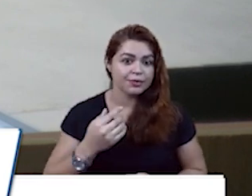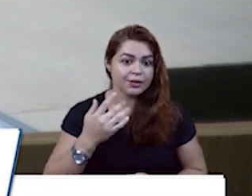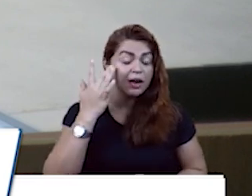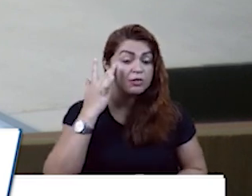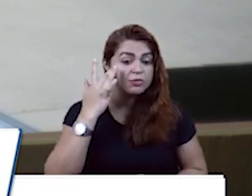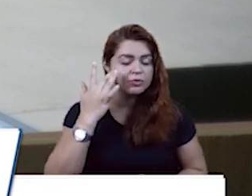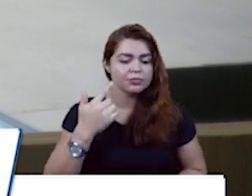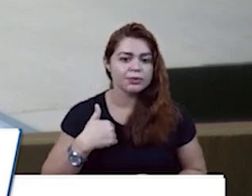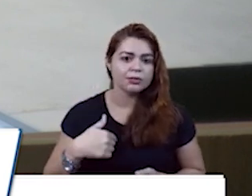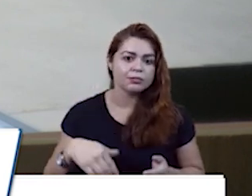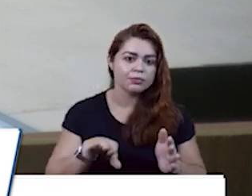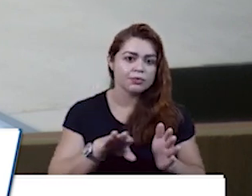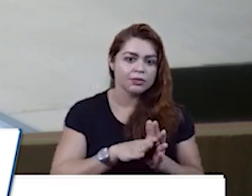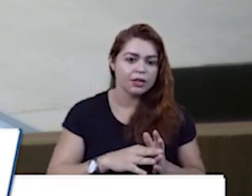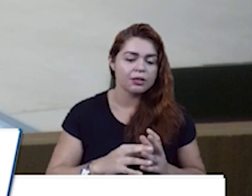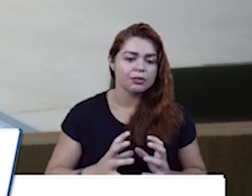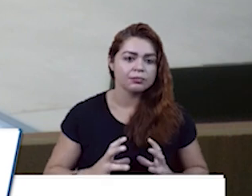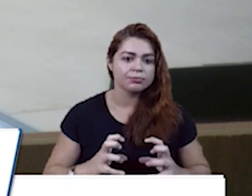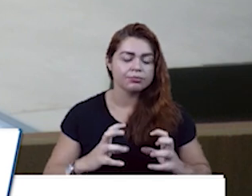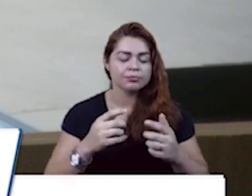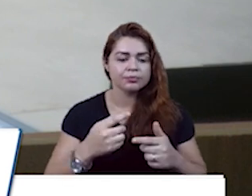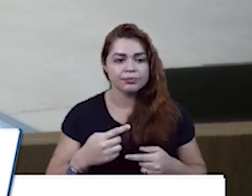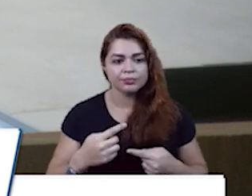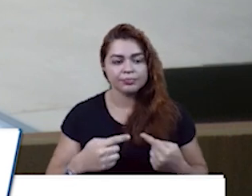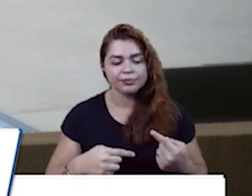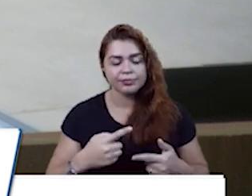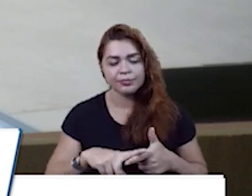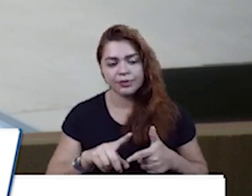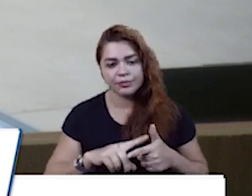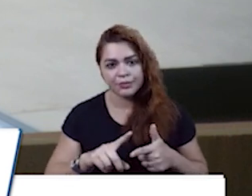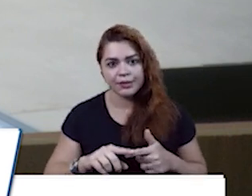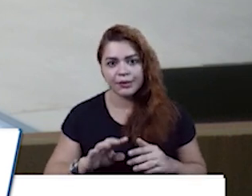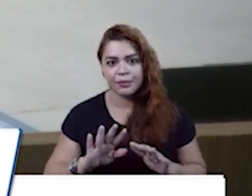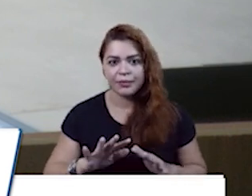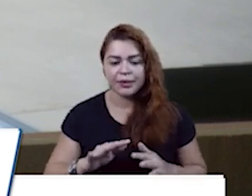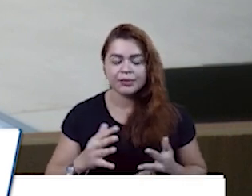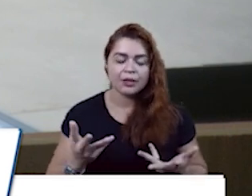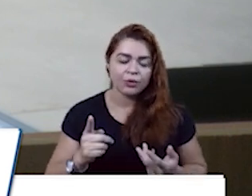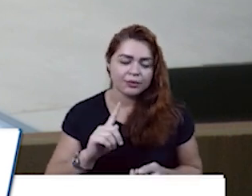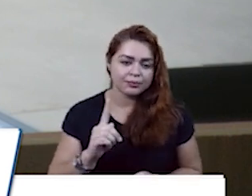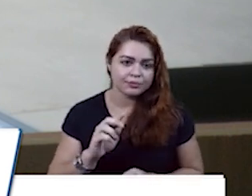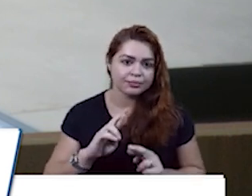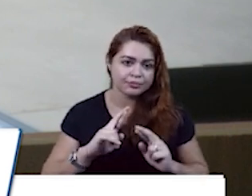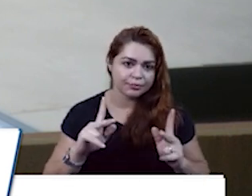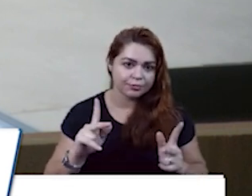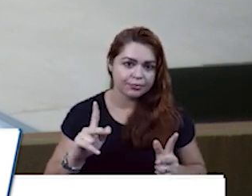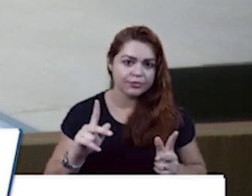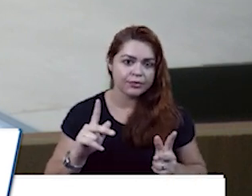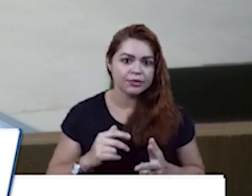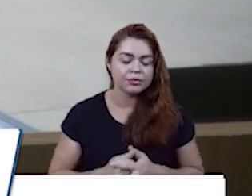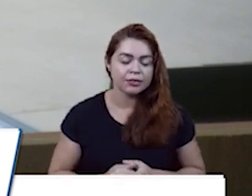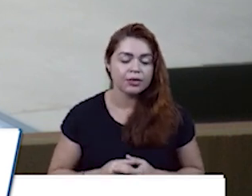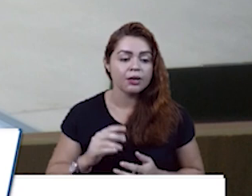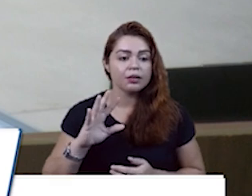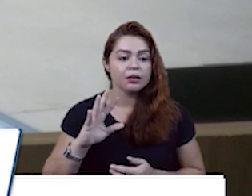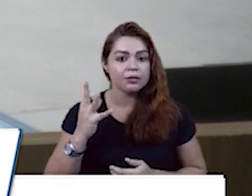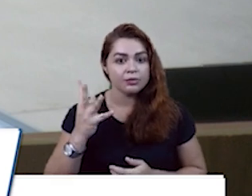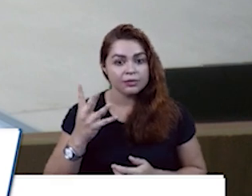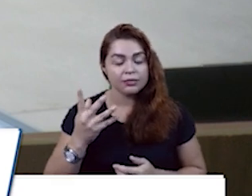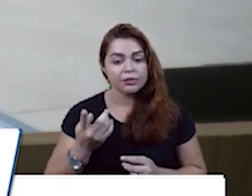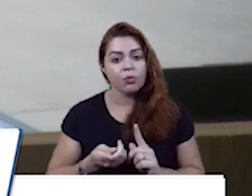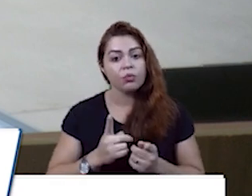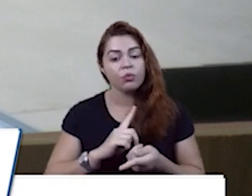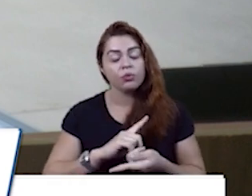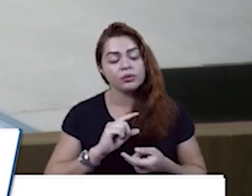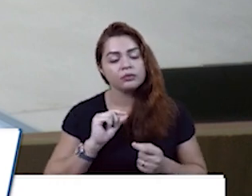eu trabalho. Mas agora está acontecendo ao contrário. Eu chego lá, eles me chamam, tem isso aqui